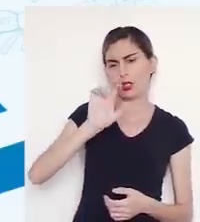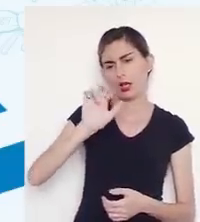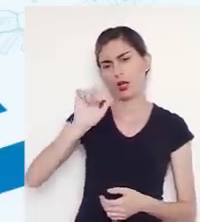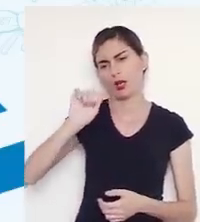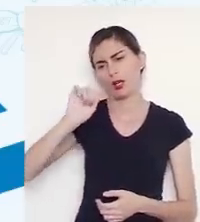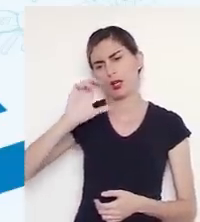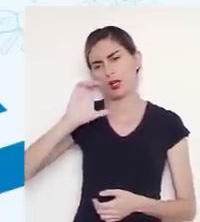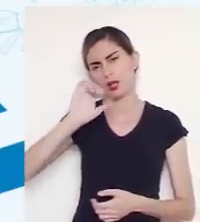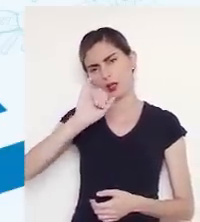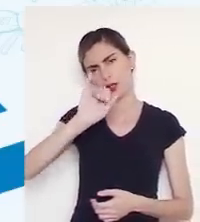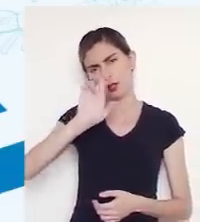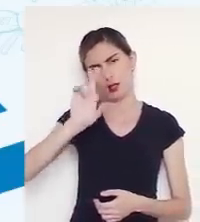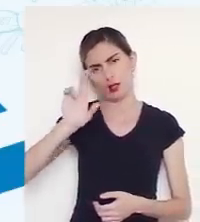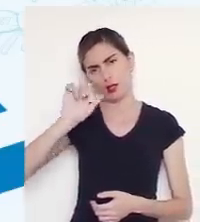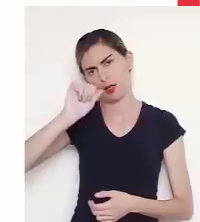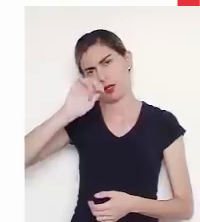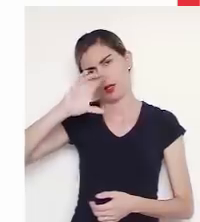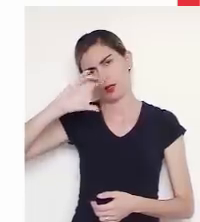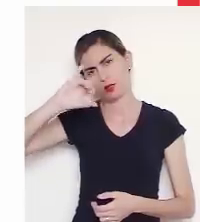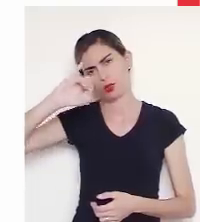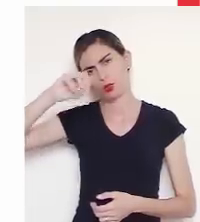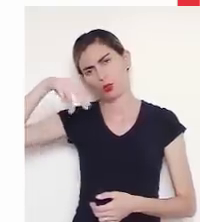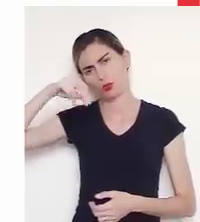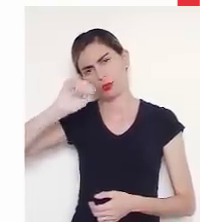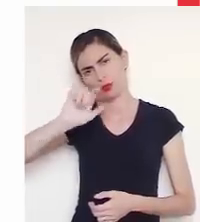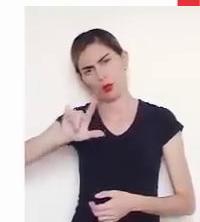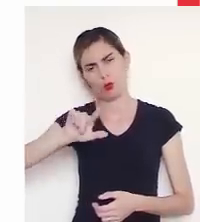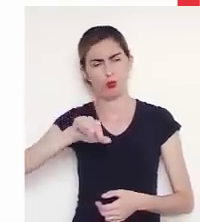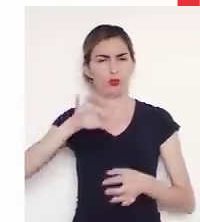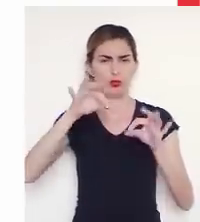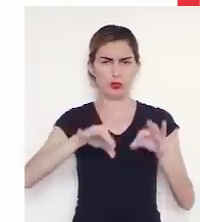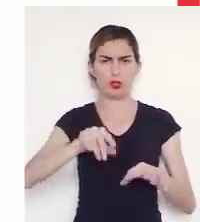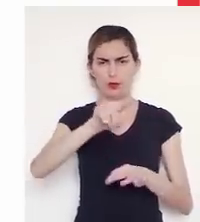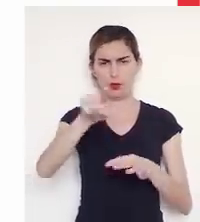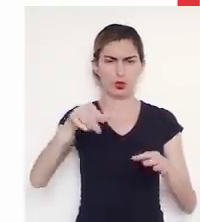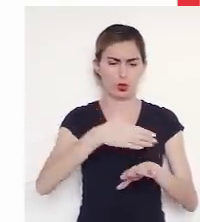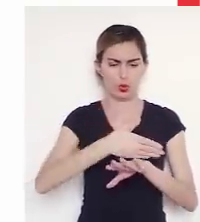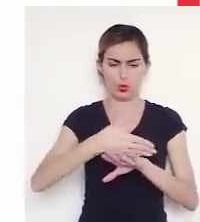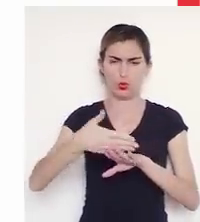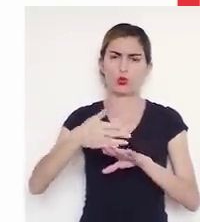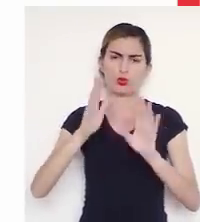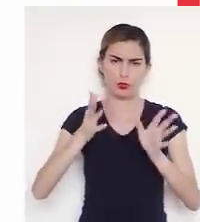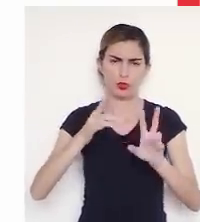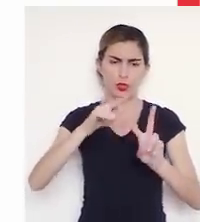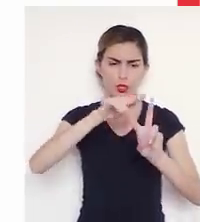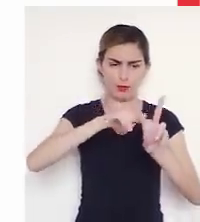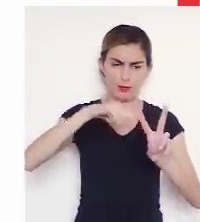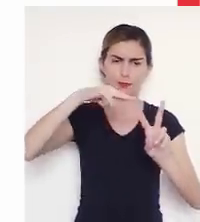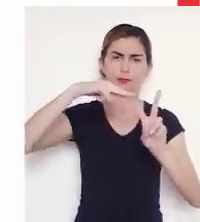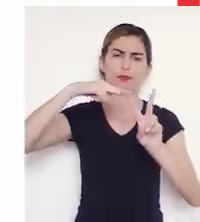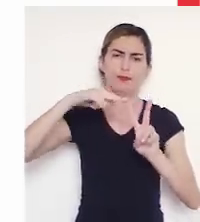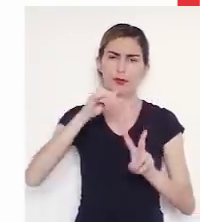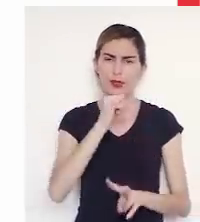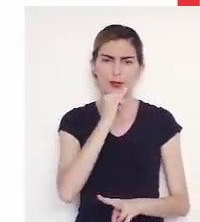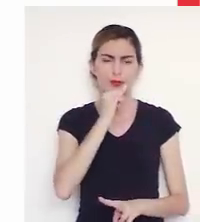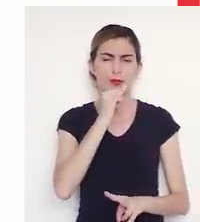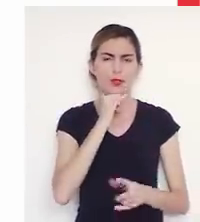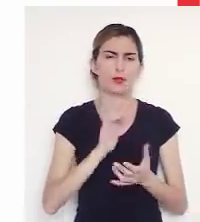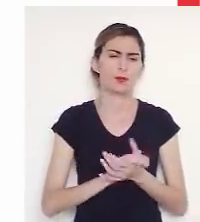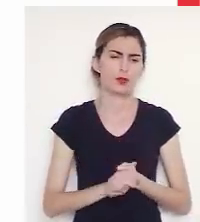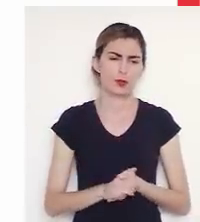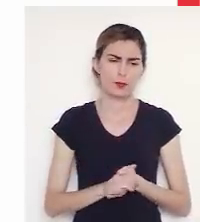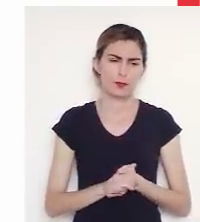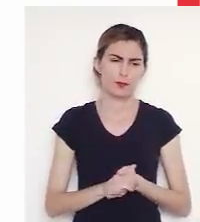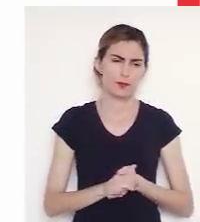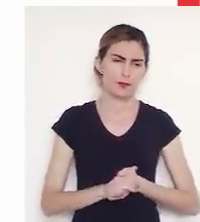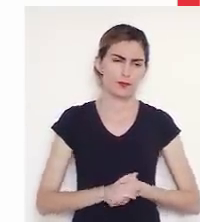irracional, ok? Então vamos lá. Certamente você já deve estar acostumado com números irracionais, como, por exemplo,